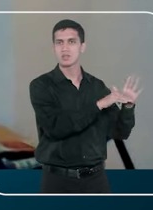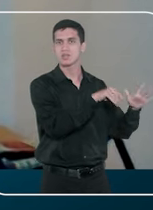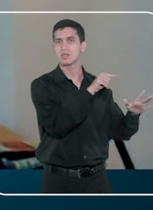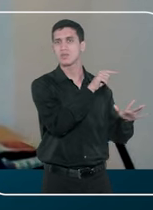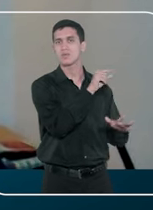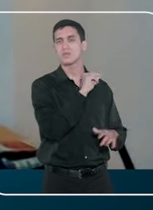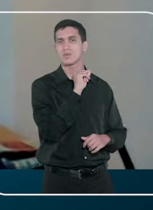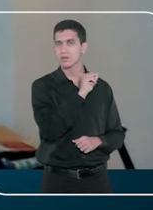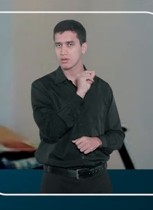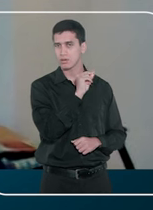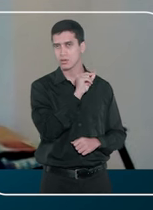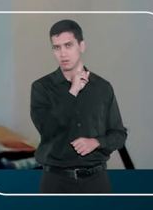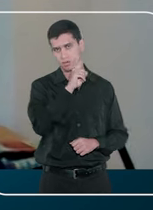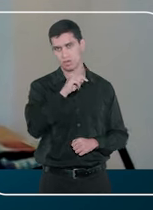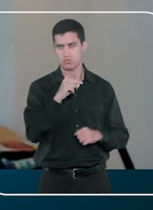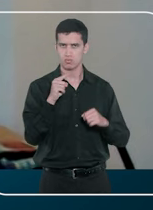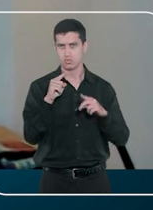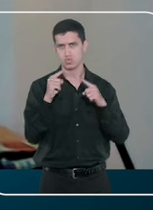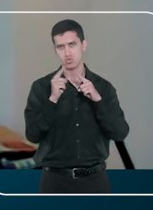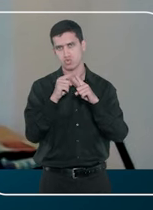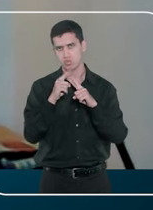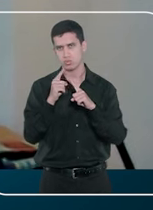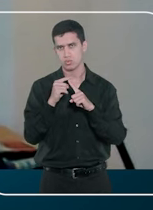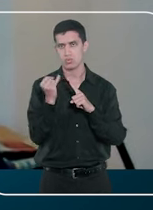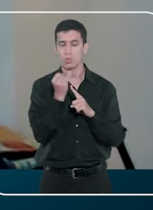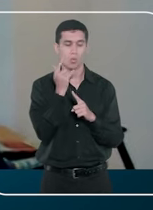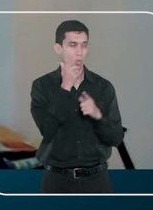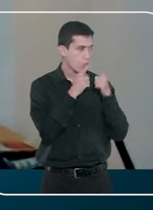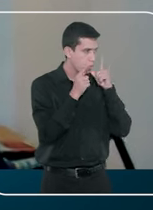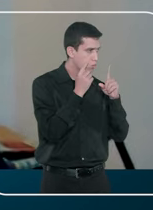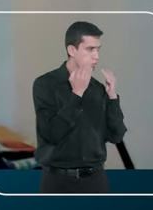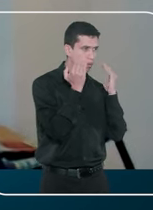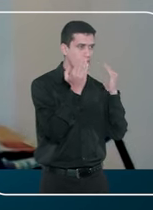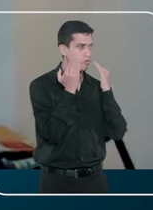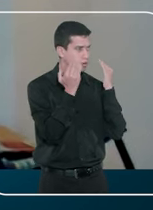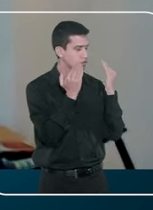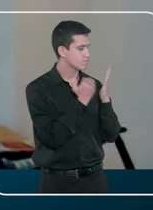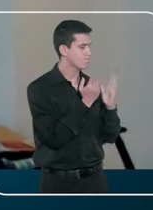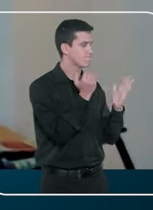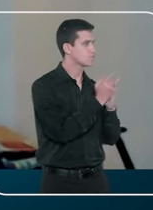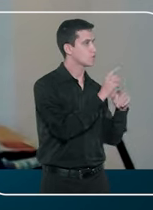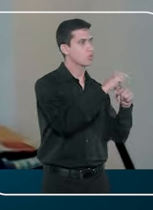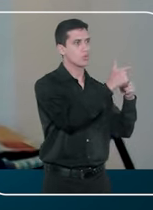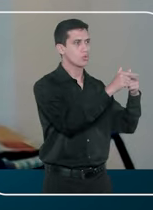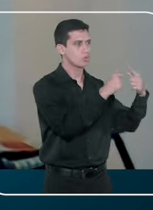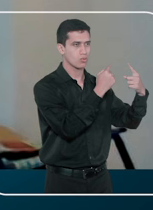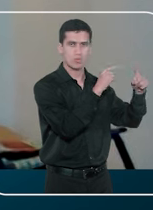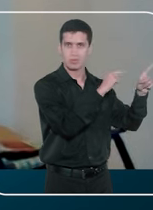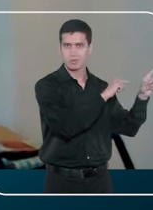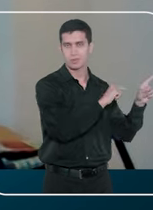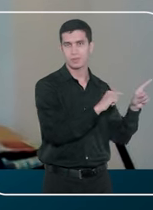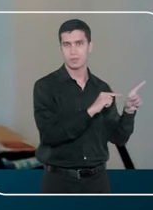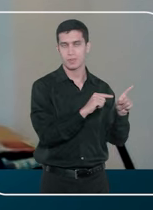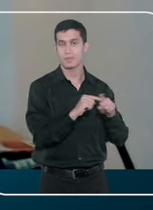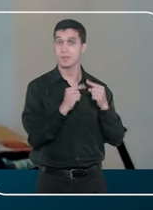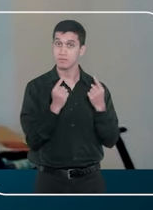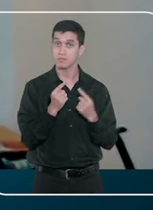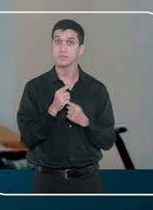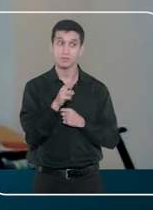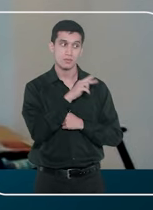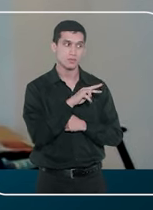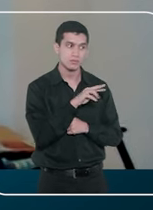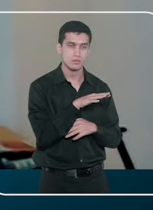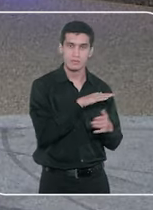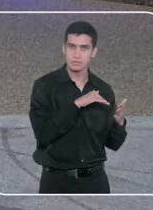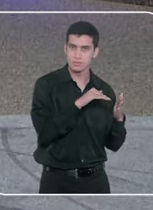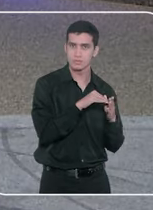ou um importante meio de obter novas provas. Então, acho que essas figuras, tanto a leniência que a